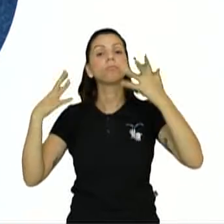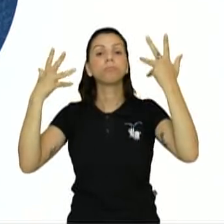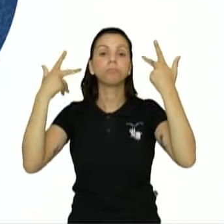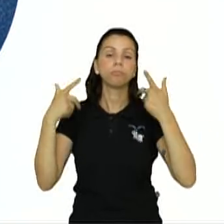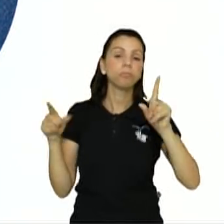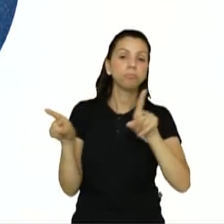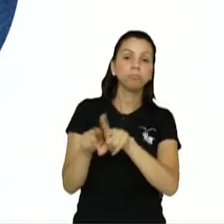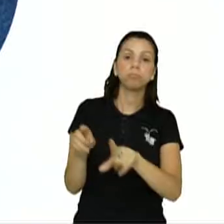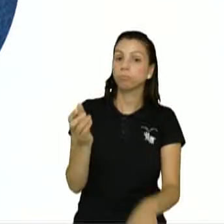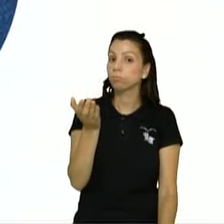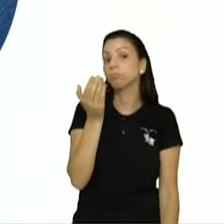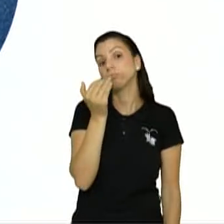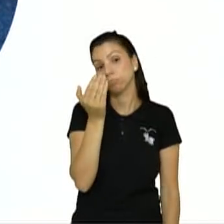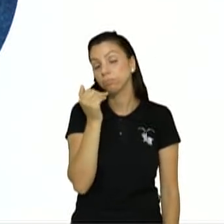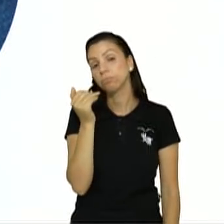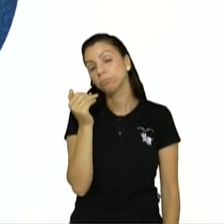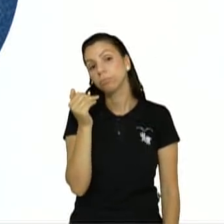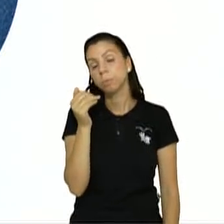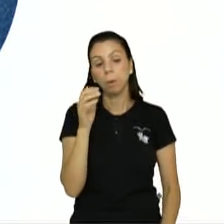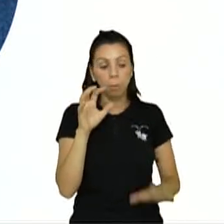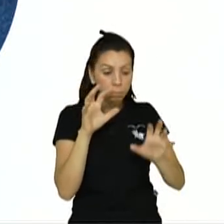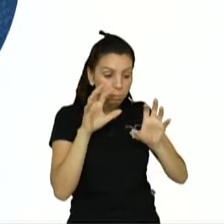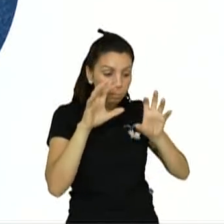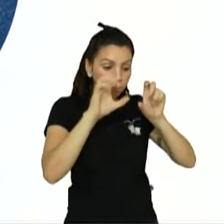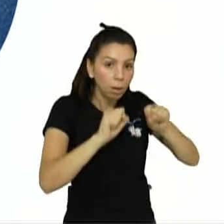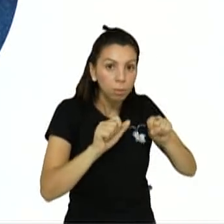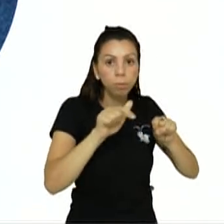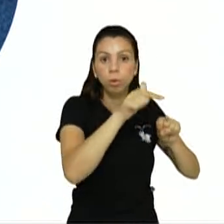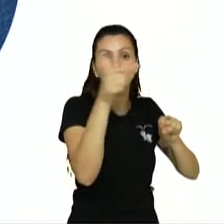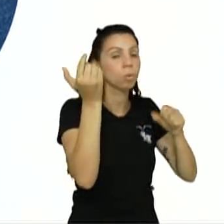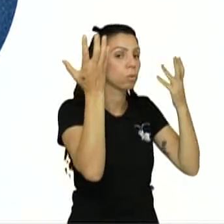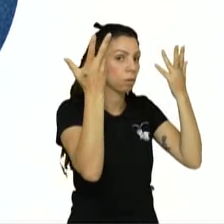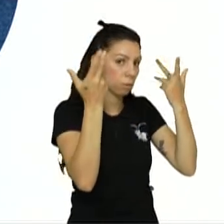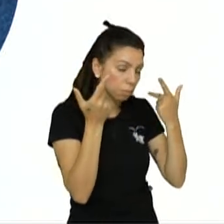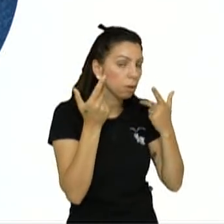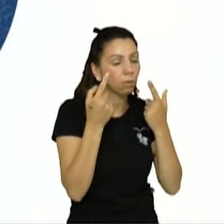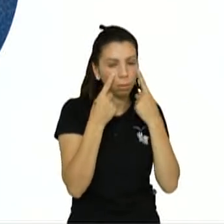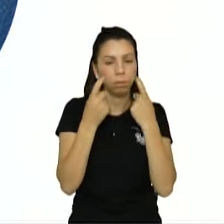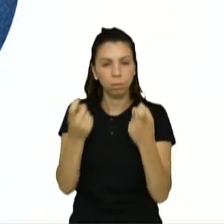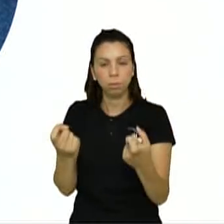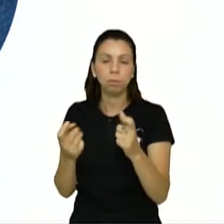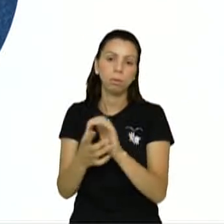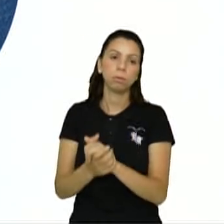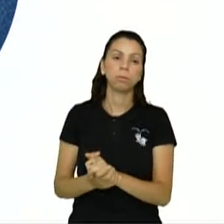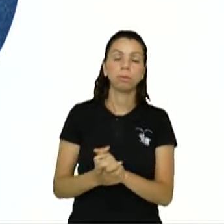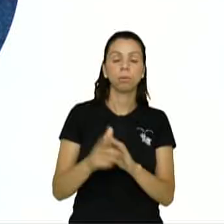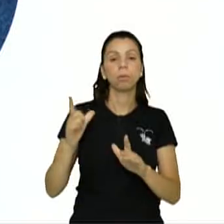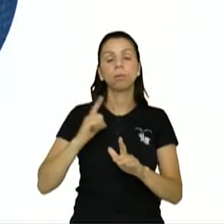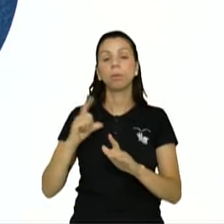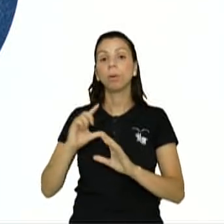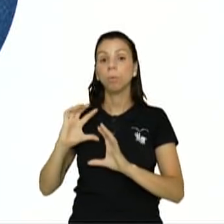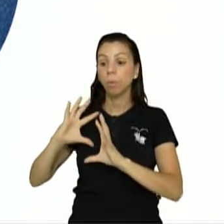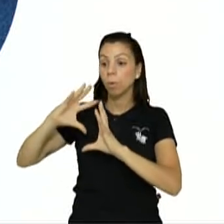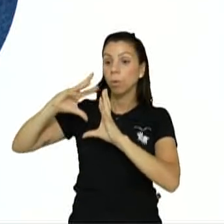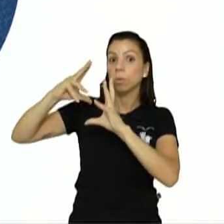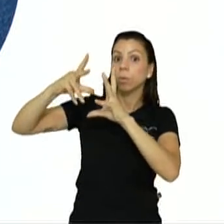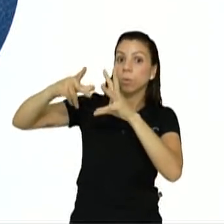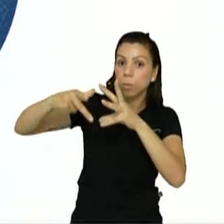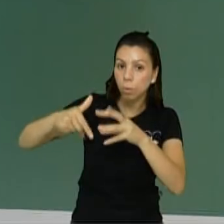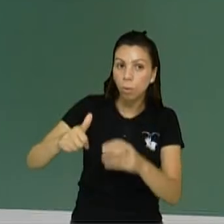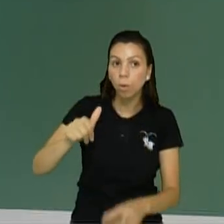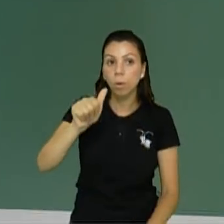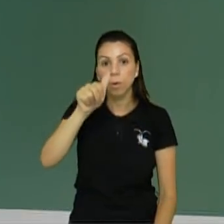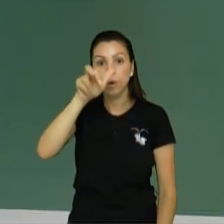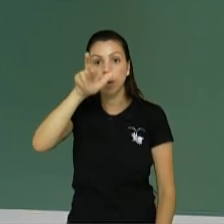na alimentação dele, na captura de outros animais. Isso é bem interessante. Todos os artrópodes vão ter os